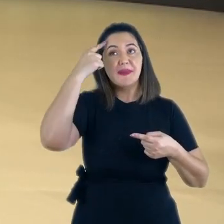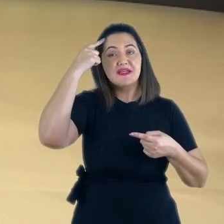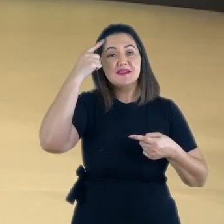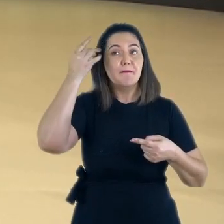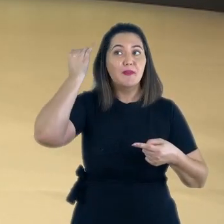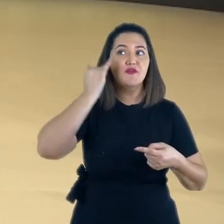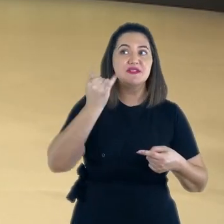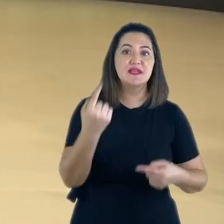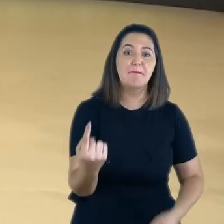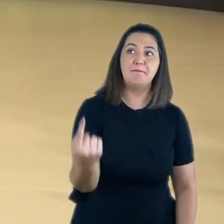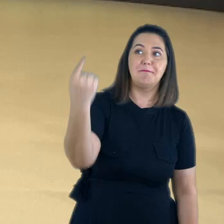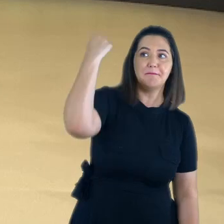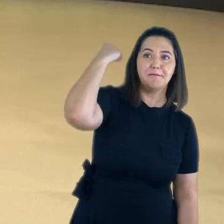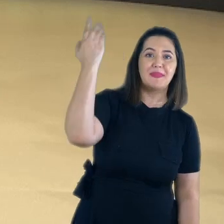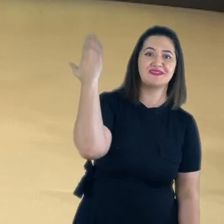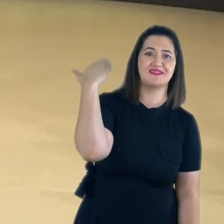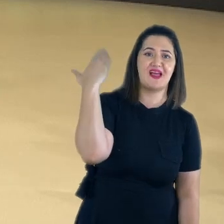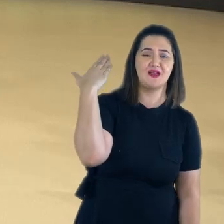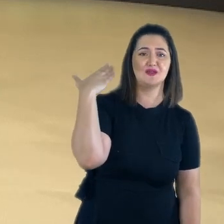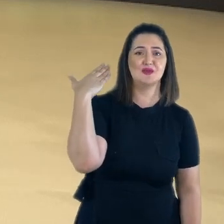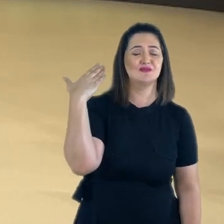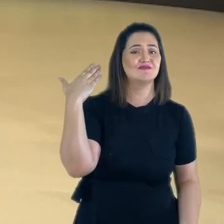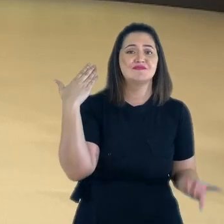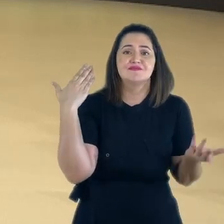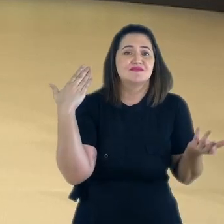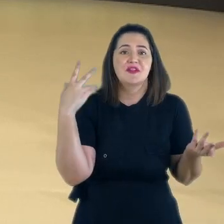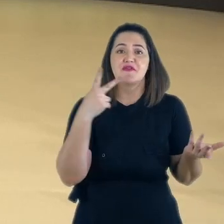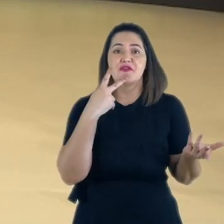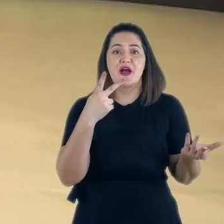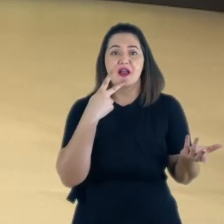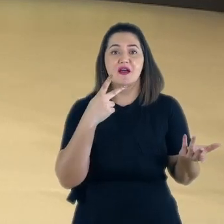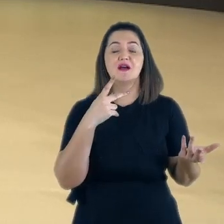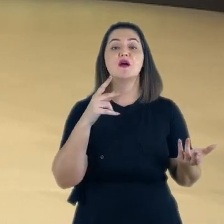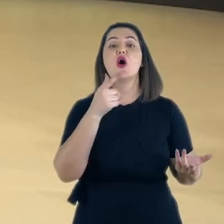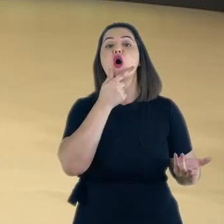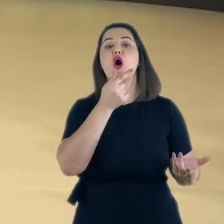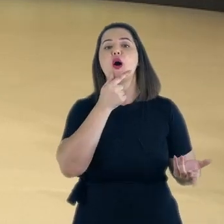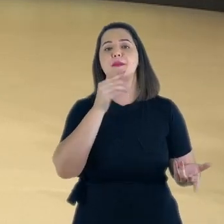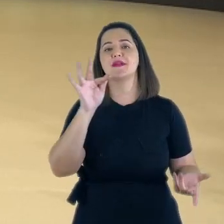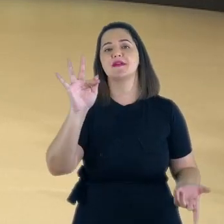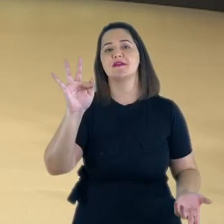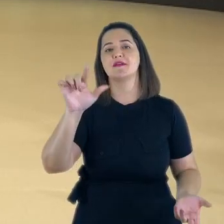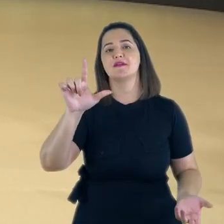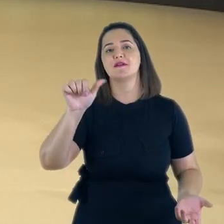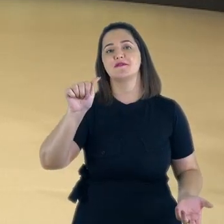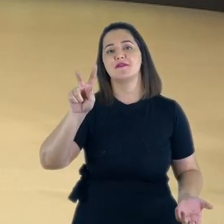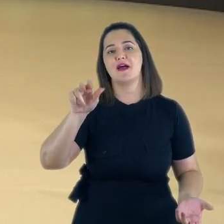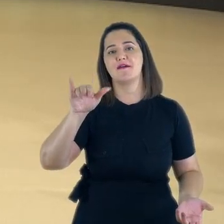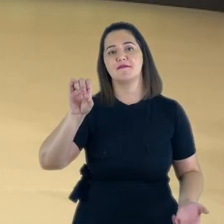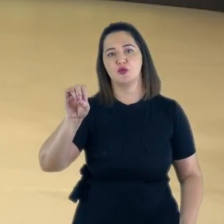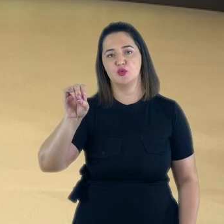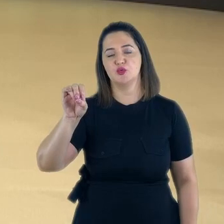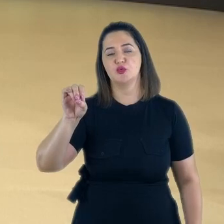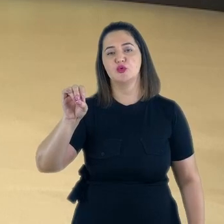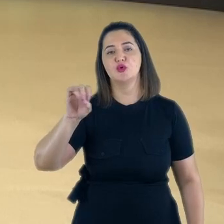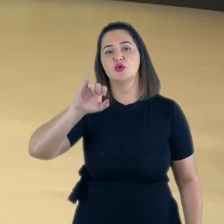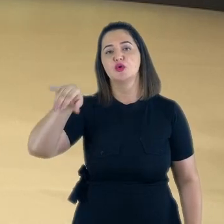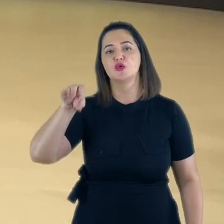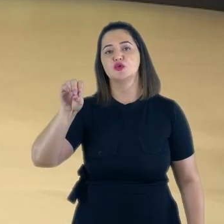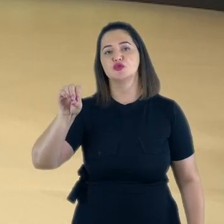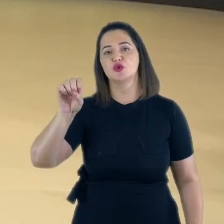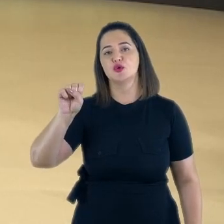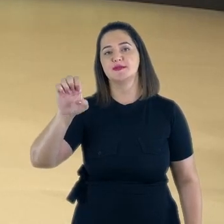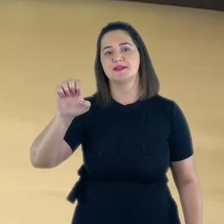no passado, sem nenhuma relevância ao longo da história, argumentam que Flávio Josefo, um importante historiador judeu do primeiro